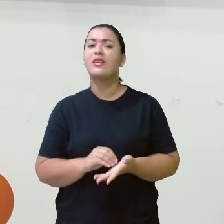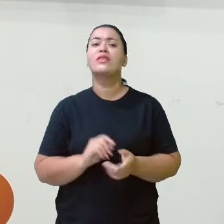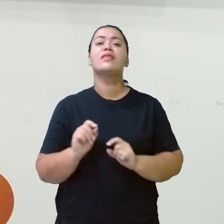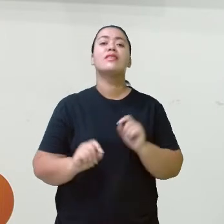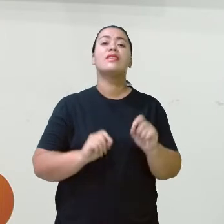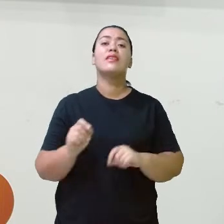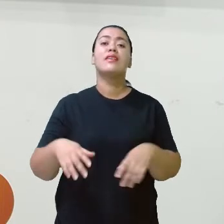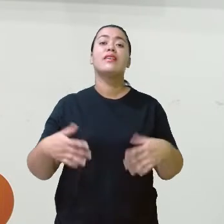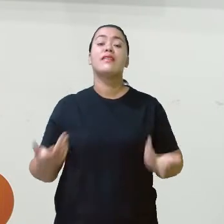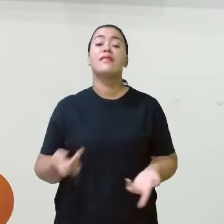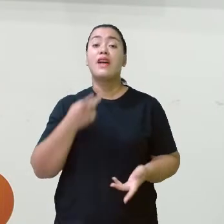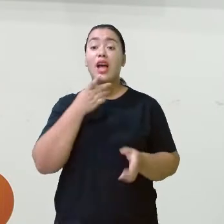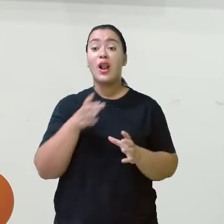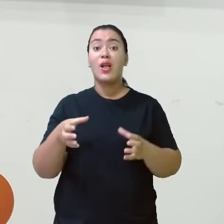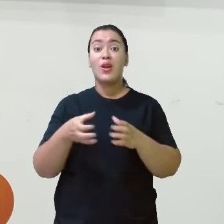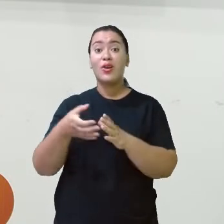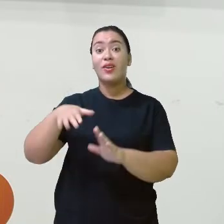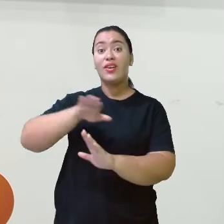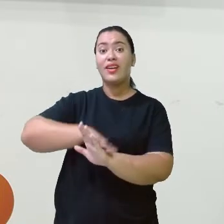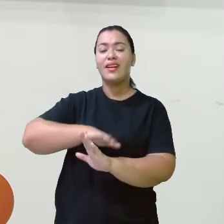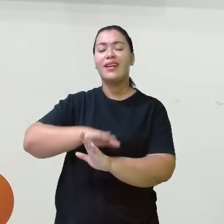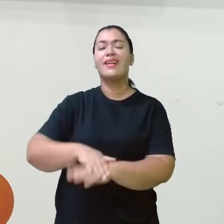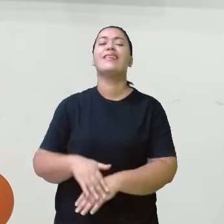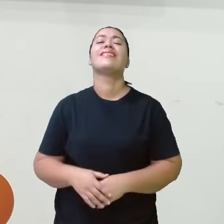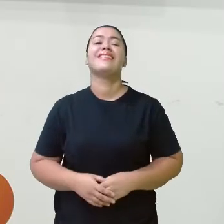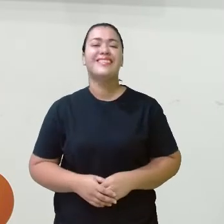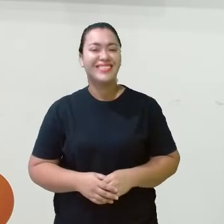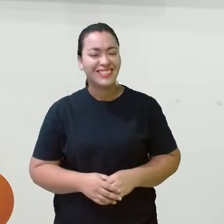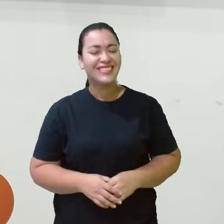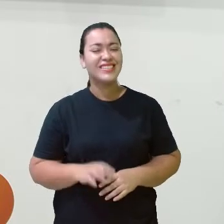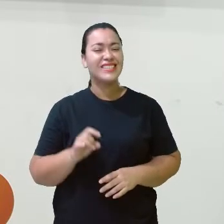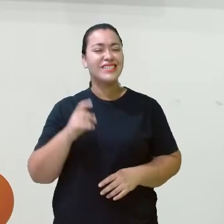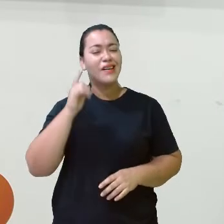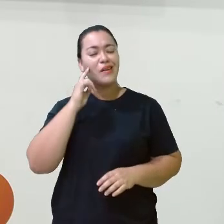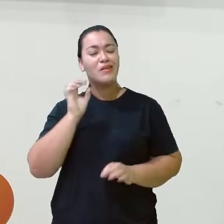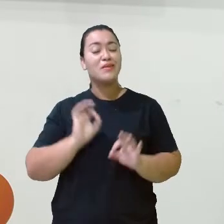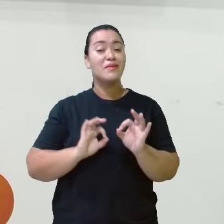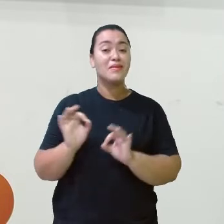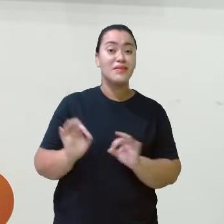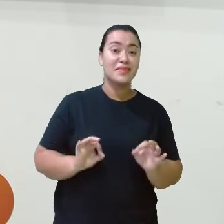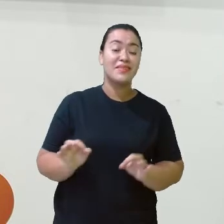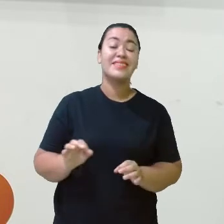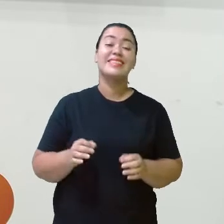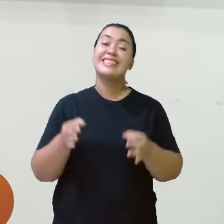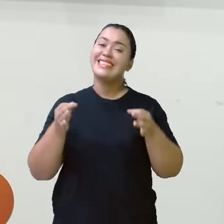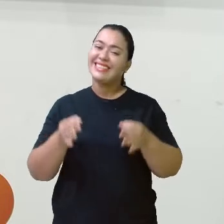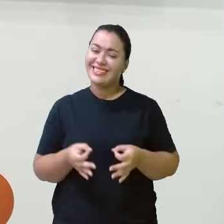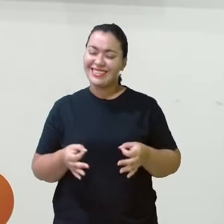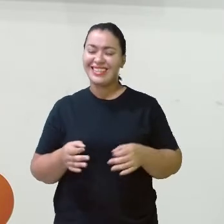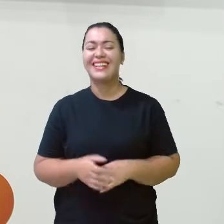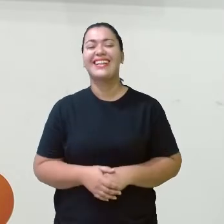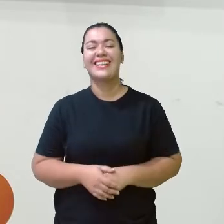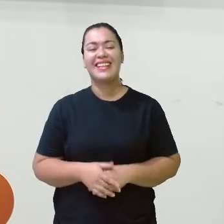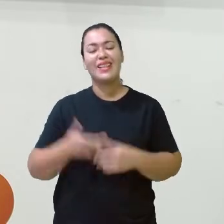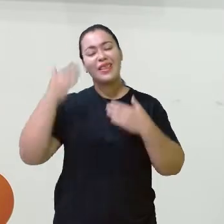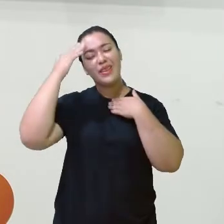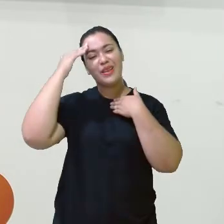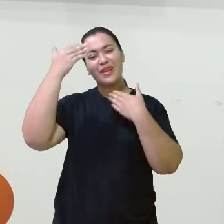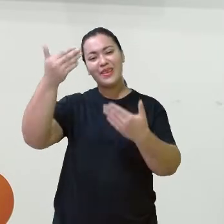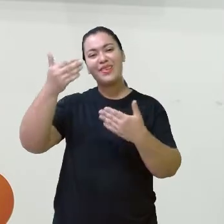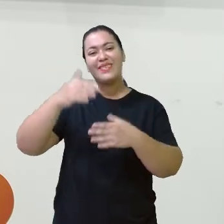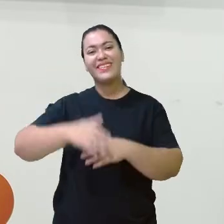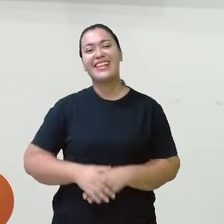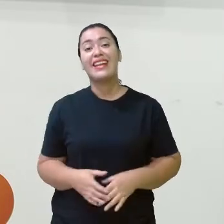falar da nossa produção, que fica aí, ó, só olhando pra gente, vendo se a gente está fazendo as coisas certinhas.